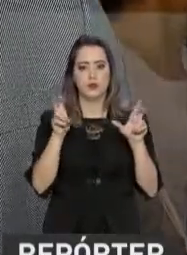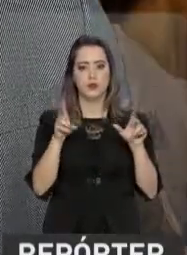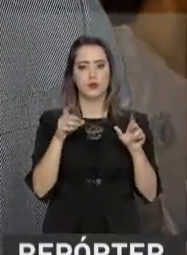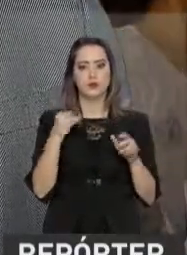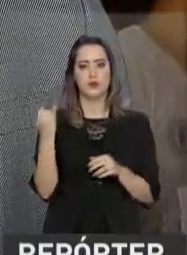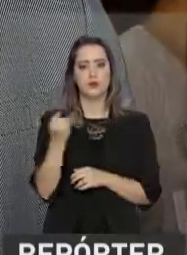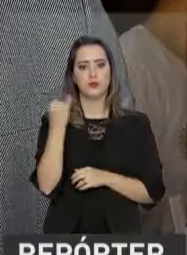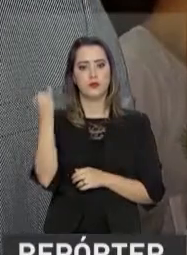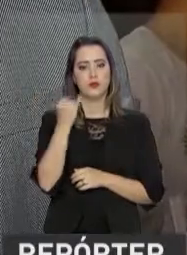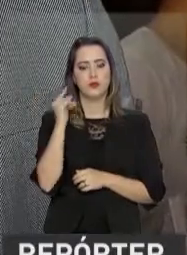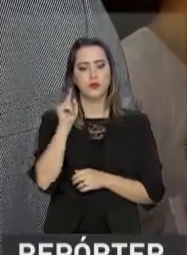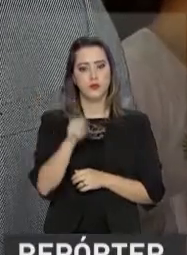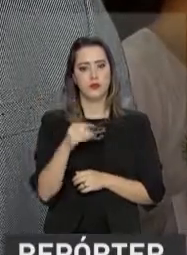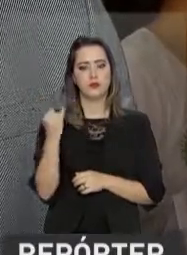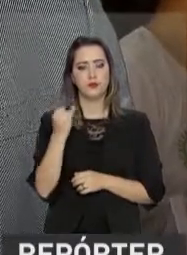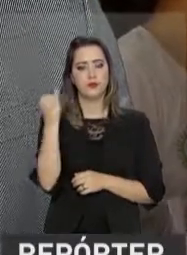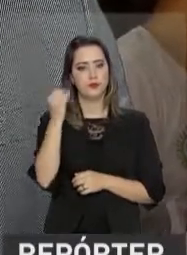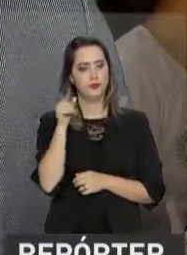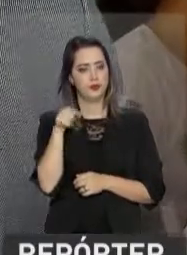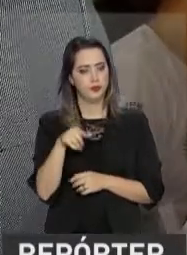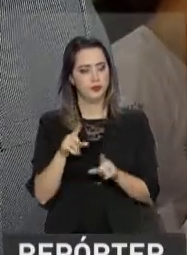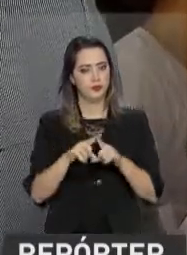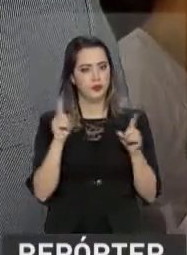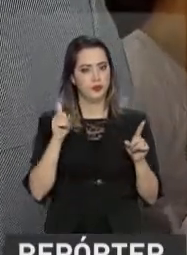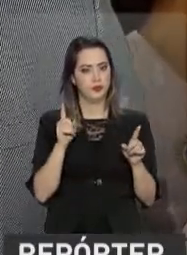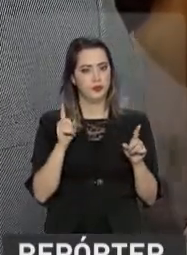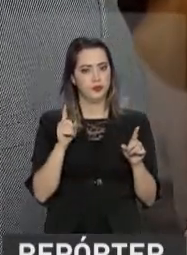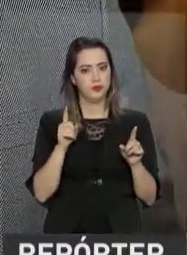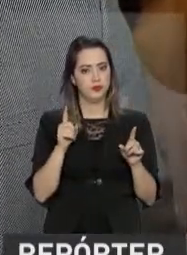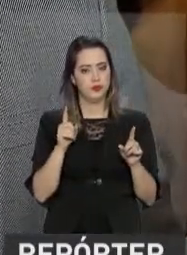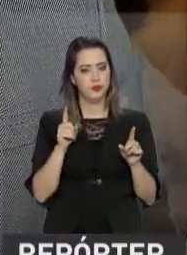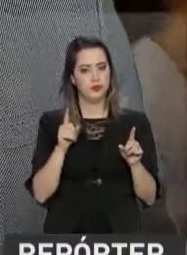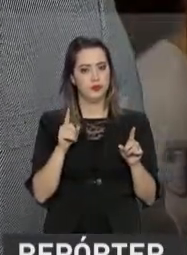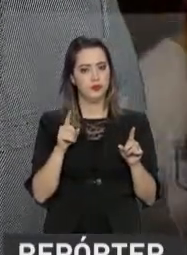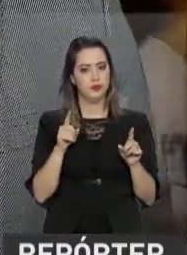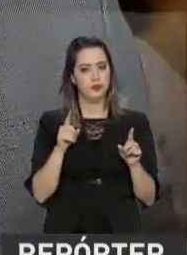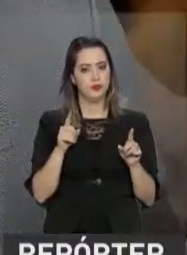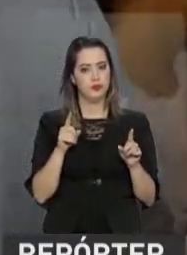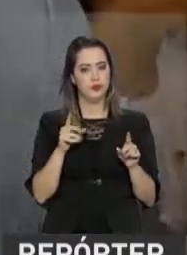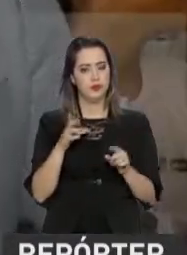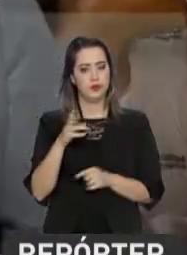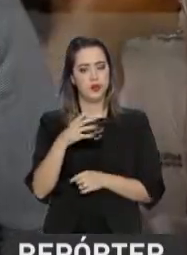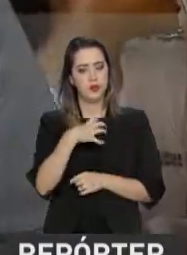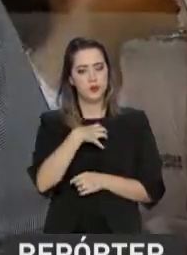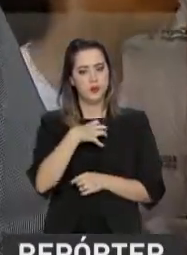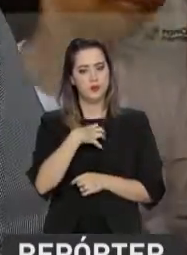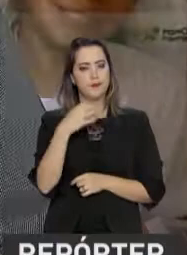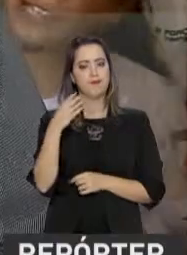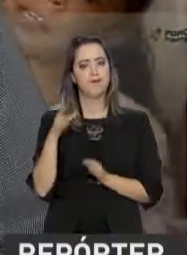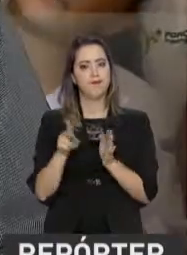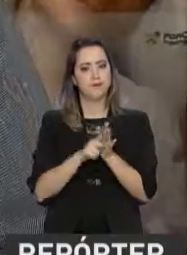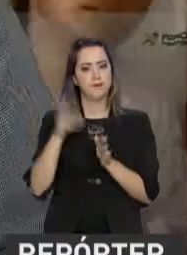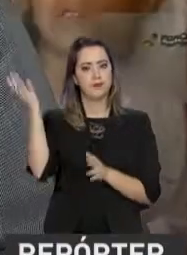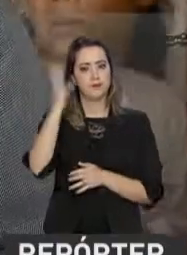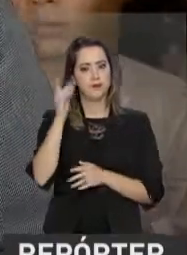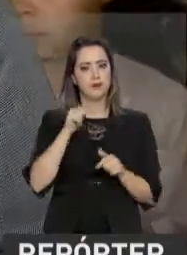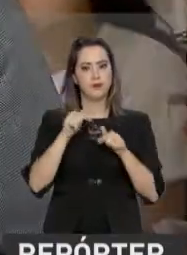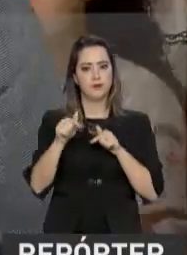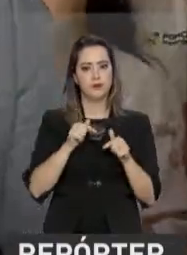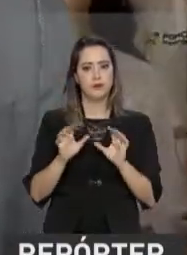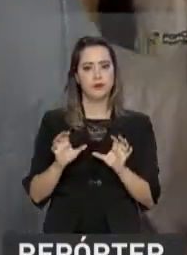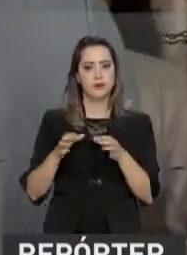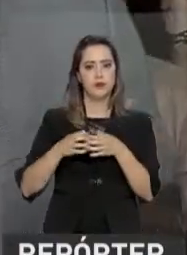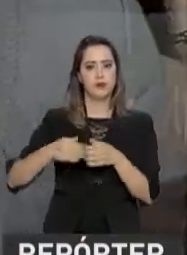das duas semanas e da indústria de defesa o hélio já deu uma olhada no gb e aprender algo novo sobre as forças